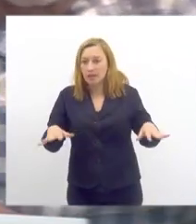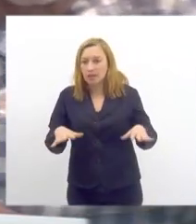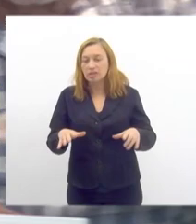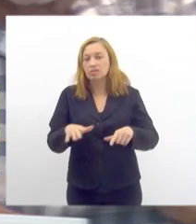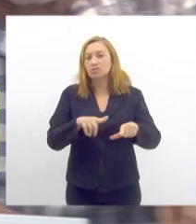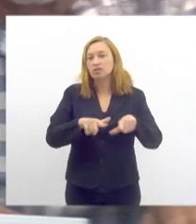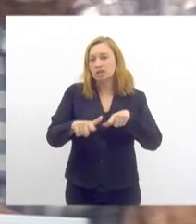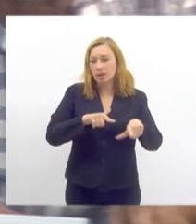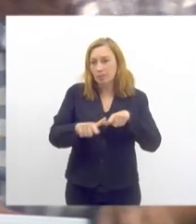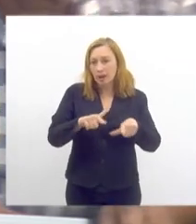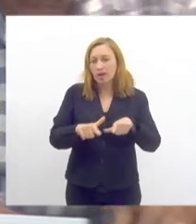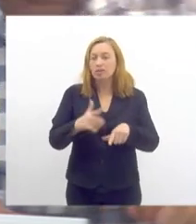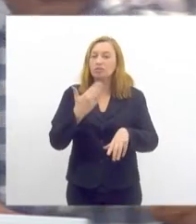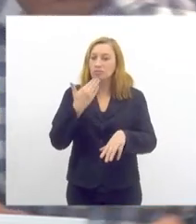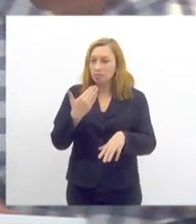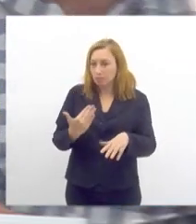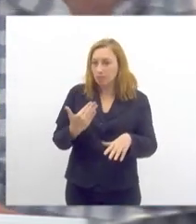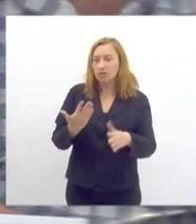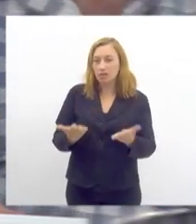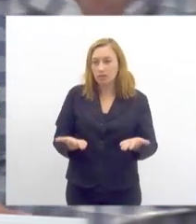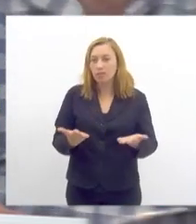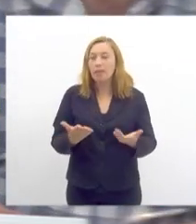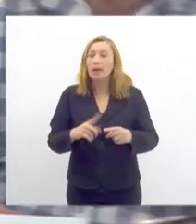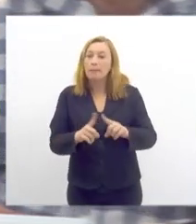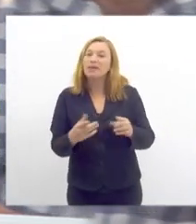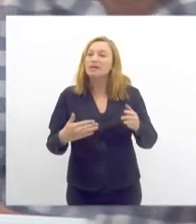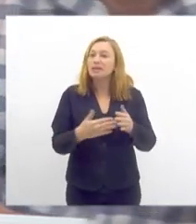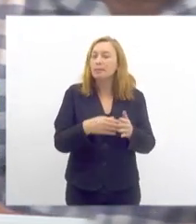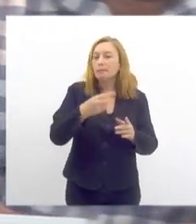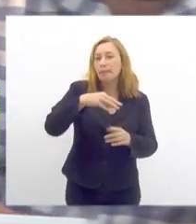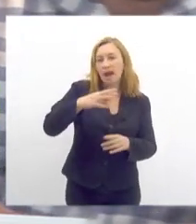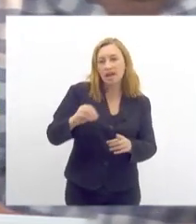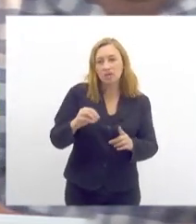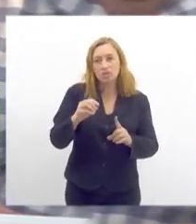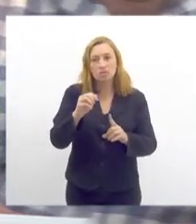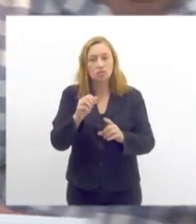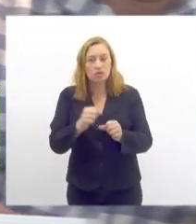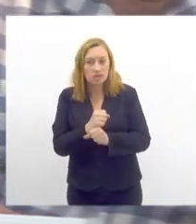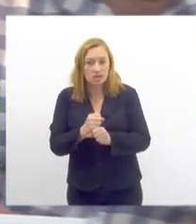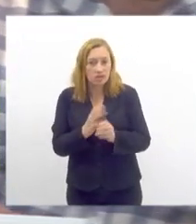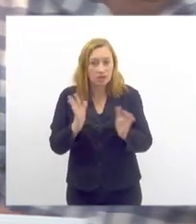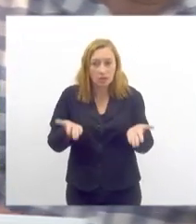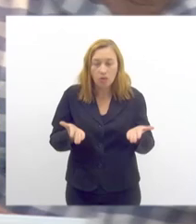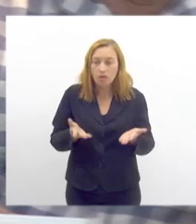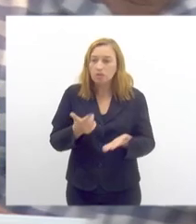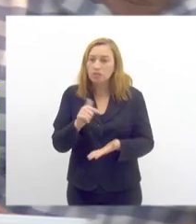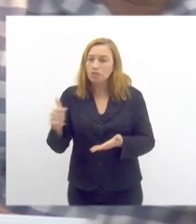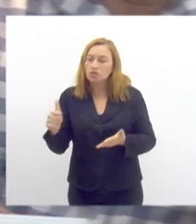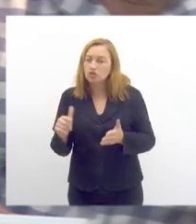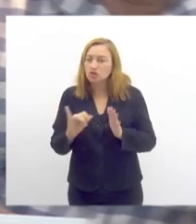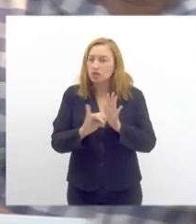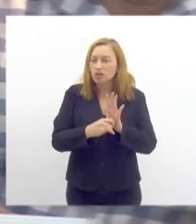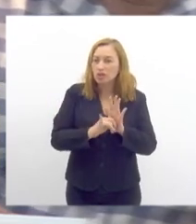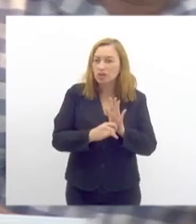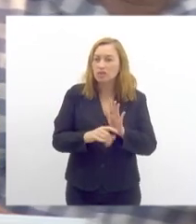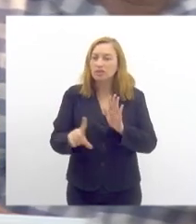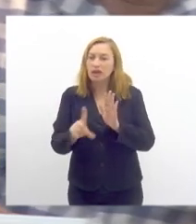serviços que foram solicitados. Mas até março desse ano, não havia a edição da Lei